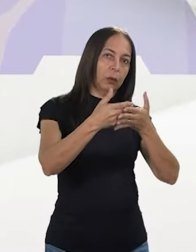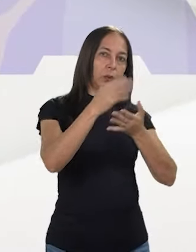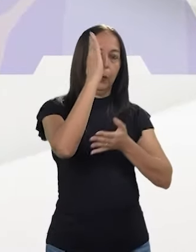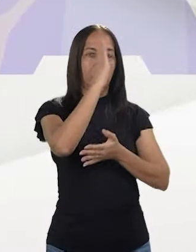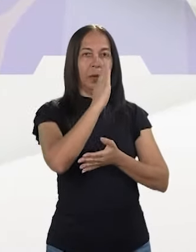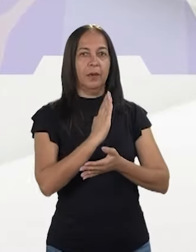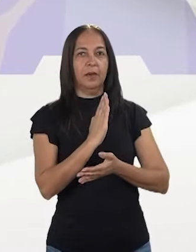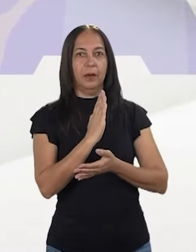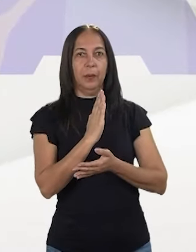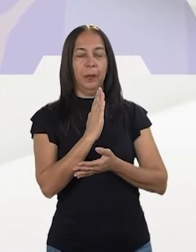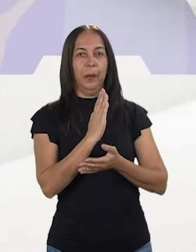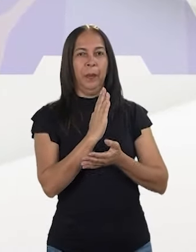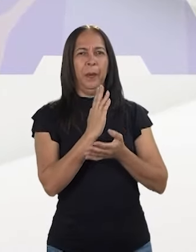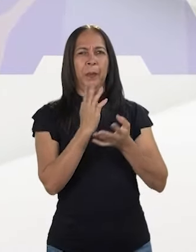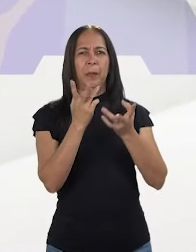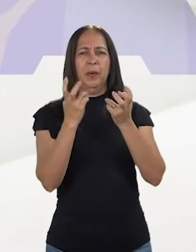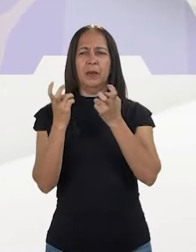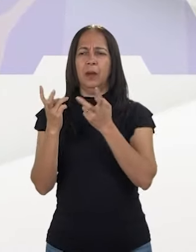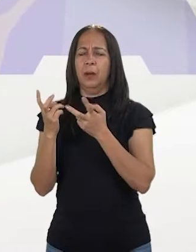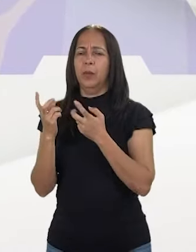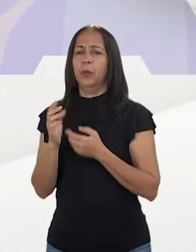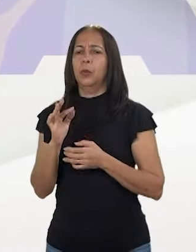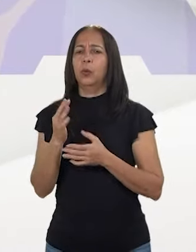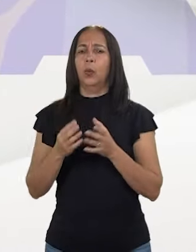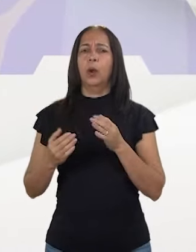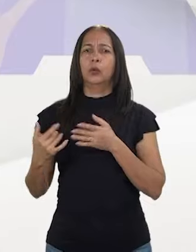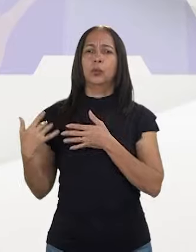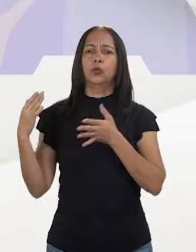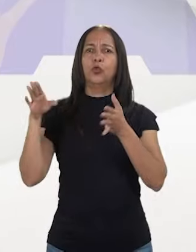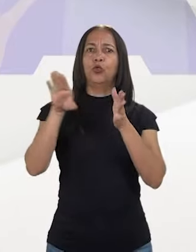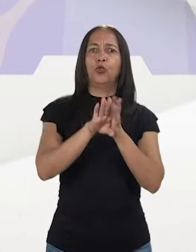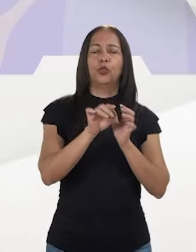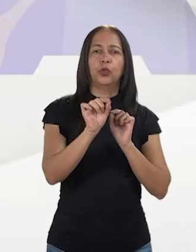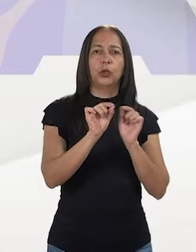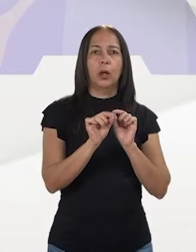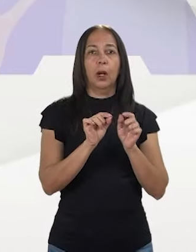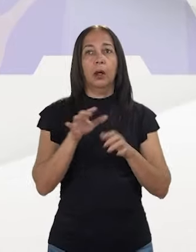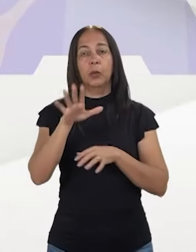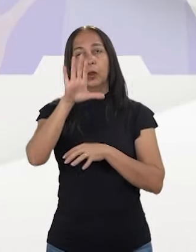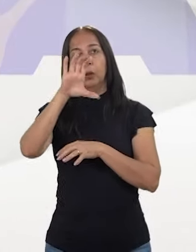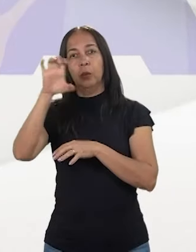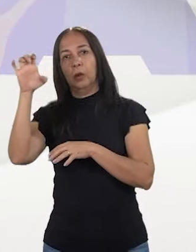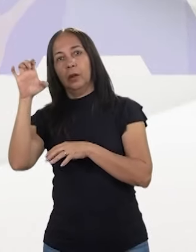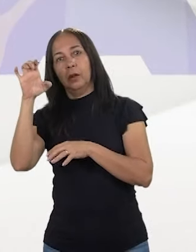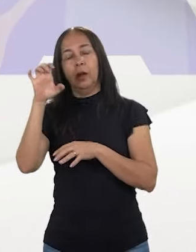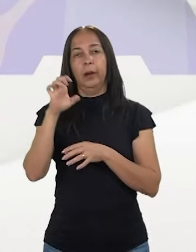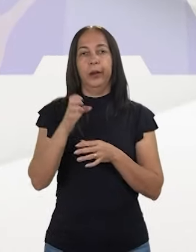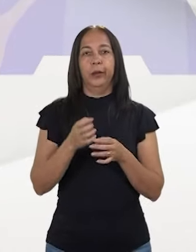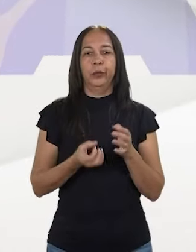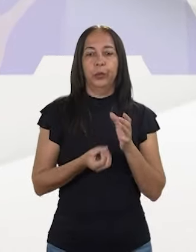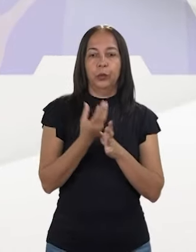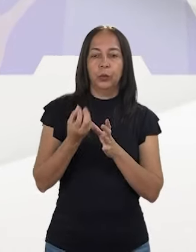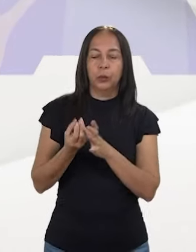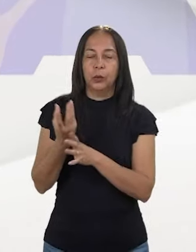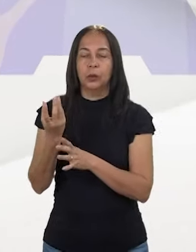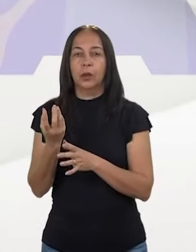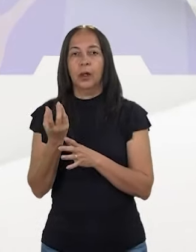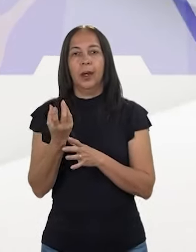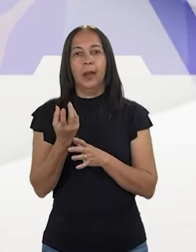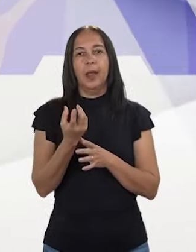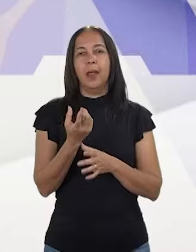Brasil vemos o massacre promovido pela invasão europeia que devastou povos originários violentou a natureza e